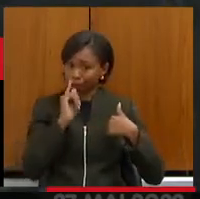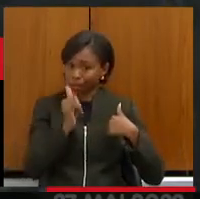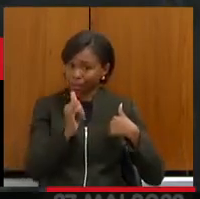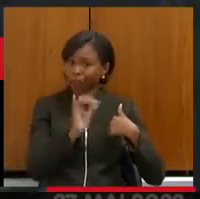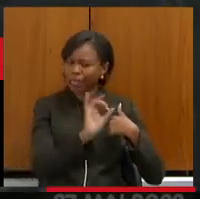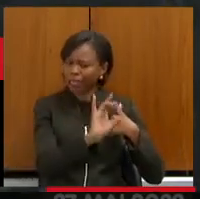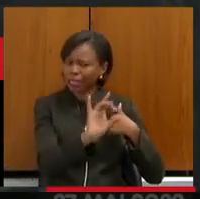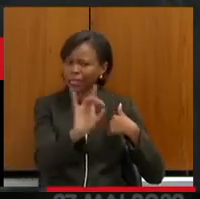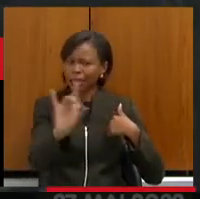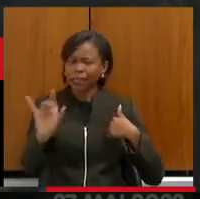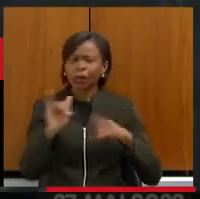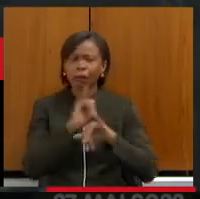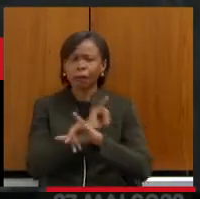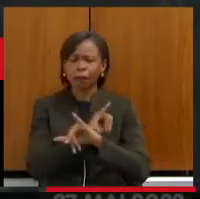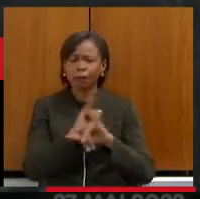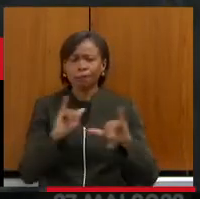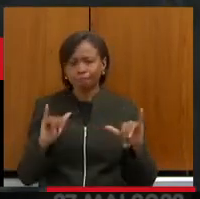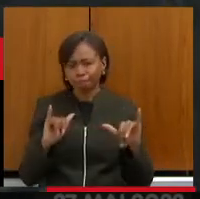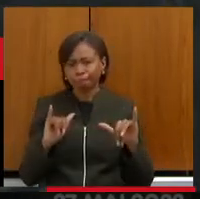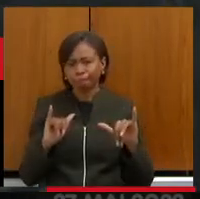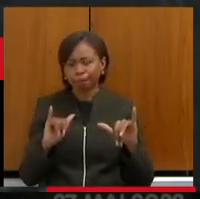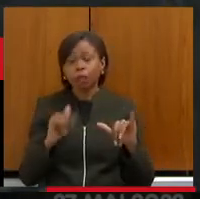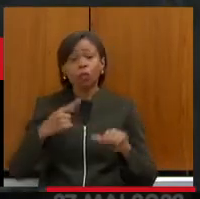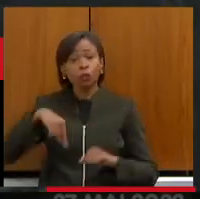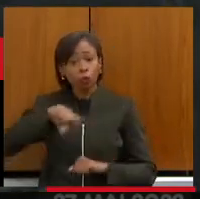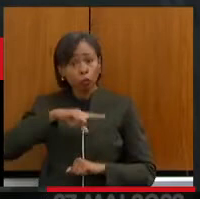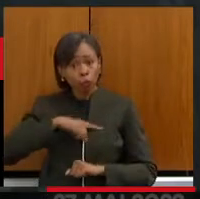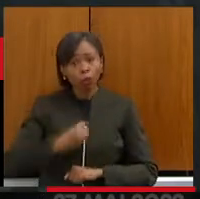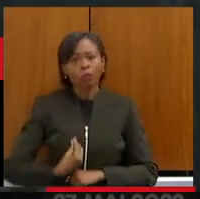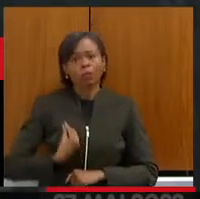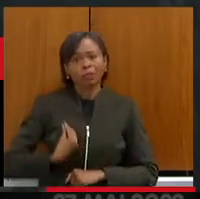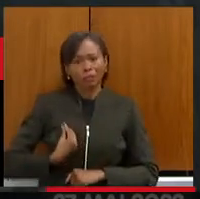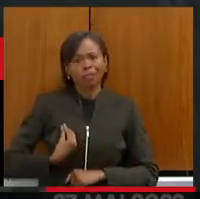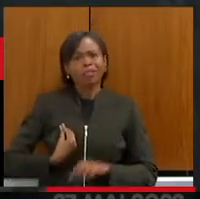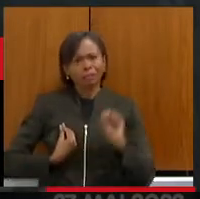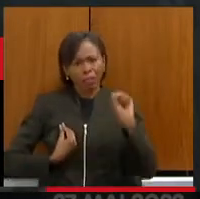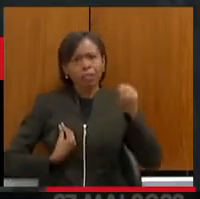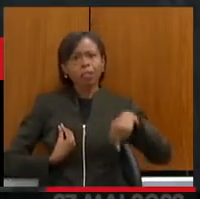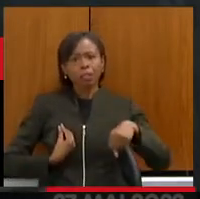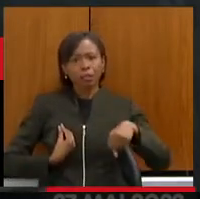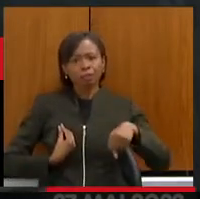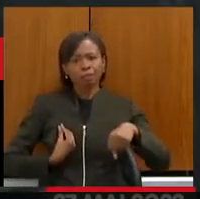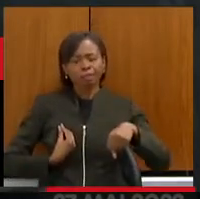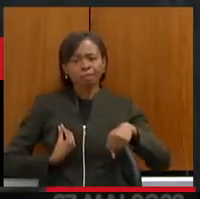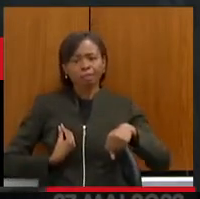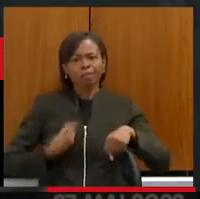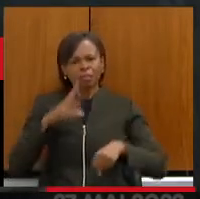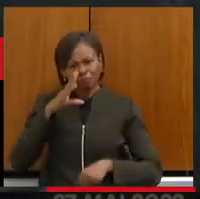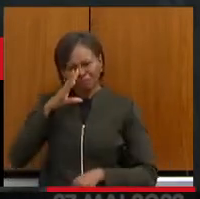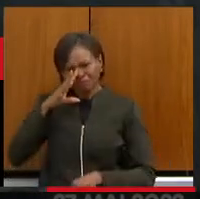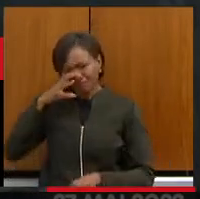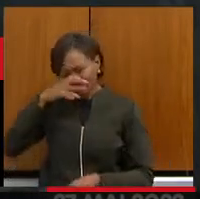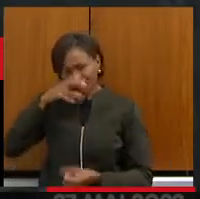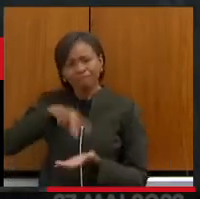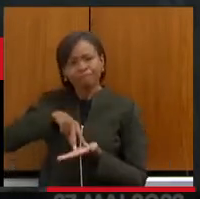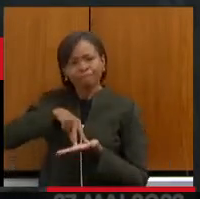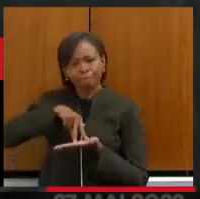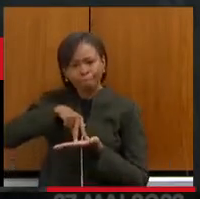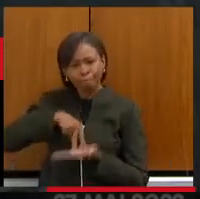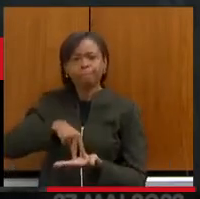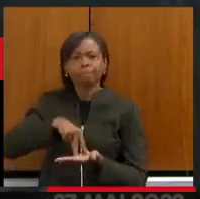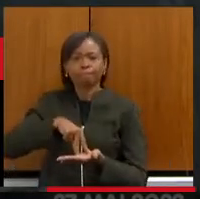Senhores que estão aqui presente e nós estamos vivas pela resiliência pela resistência